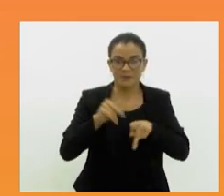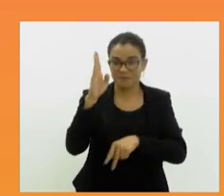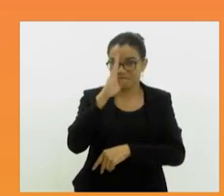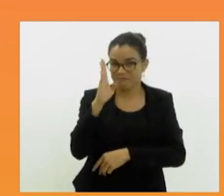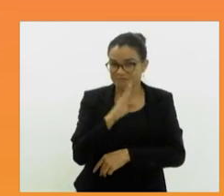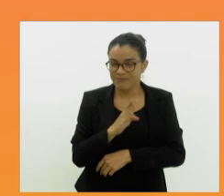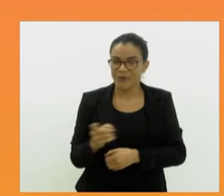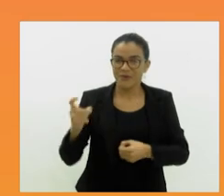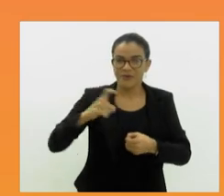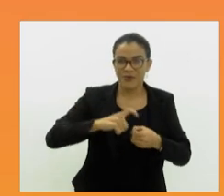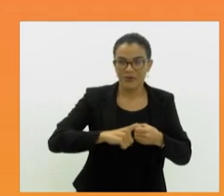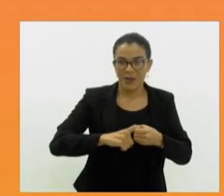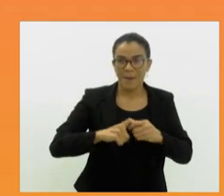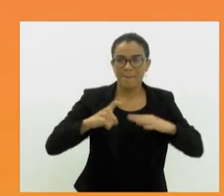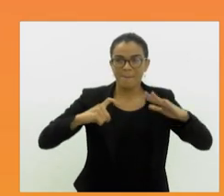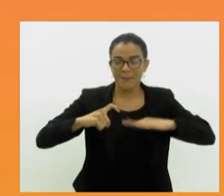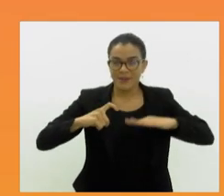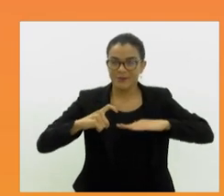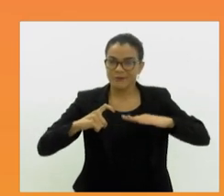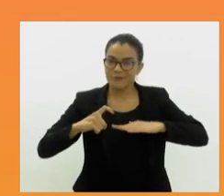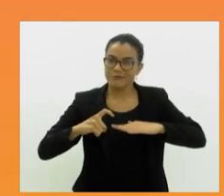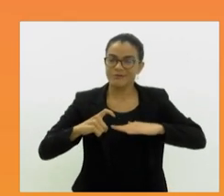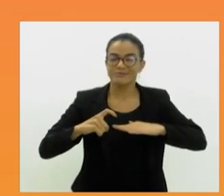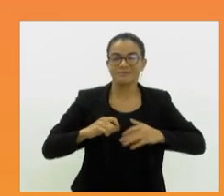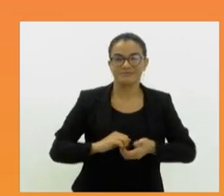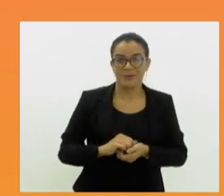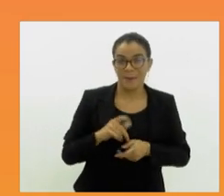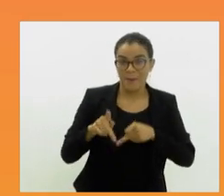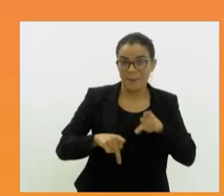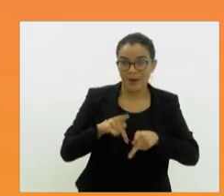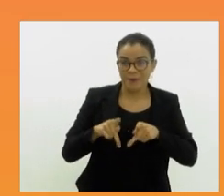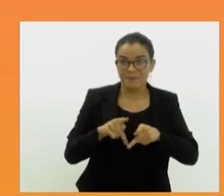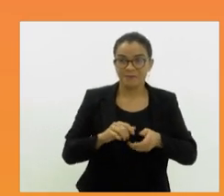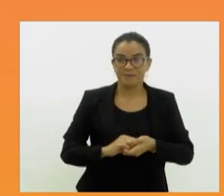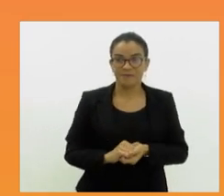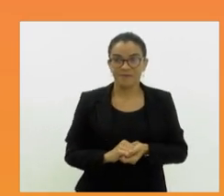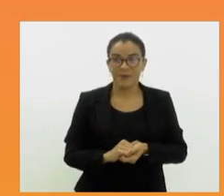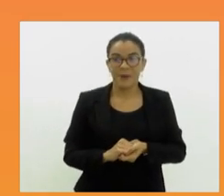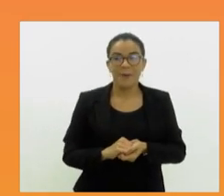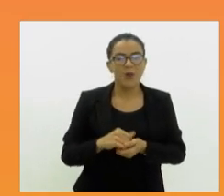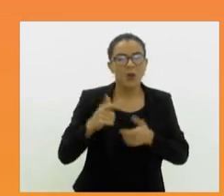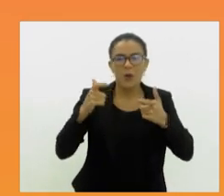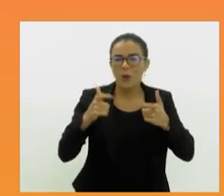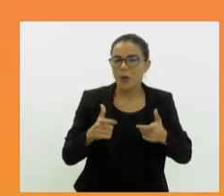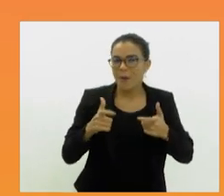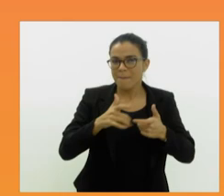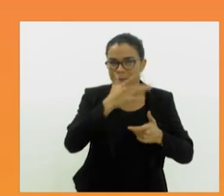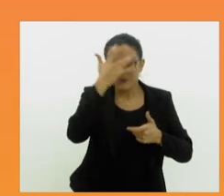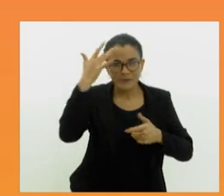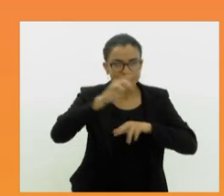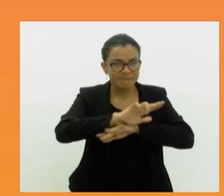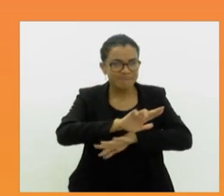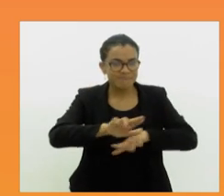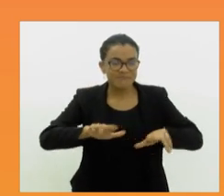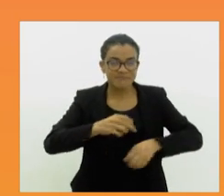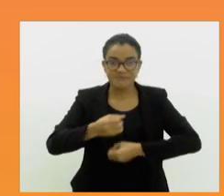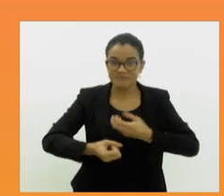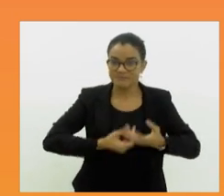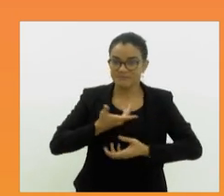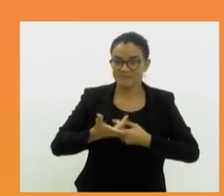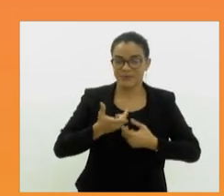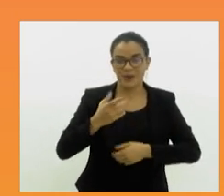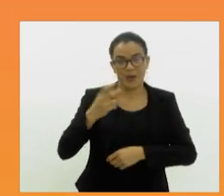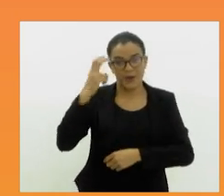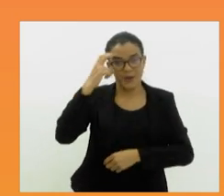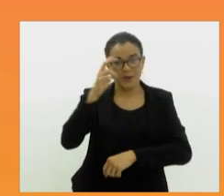evento anual Mitos e Ritos da Cultura Popular. Dessa vez, com a presença de mestres conceituados de diversas expressões culturais